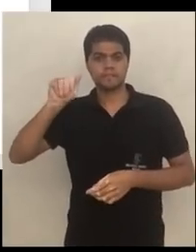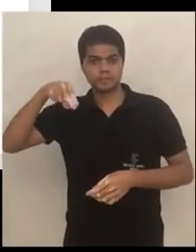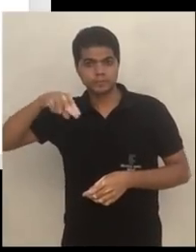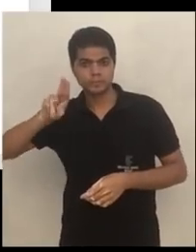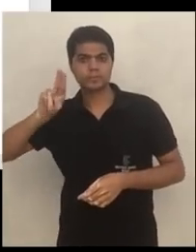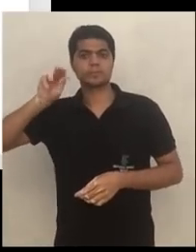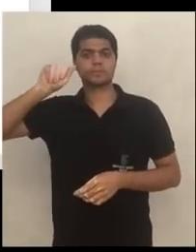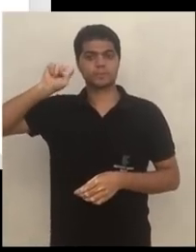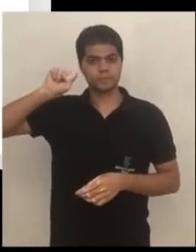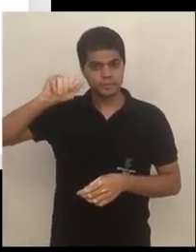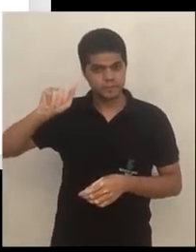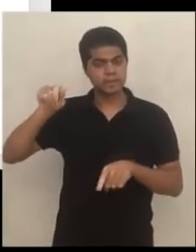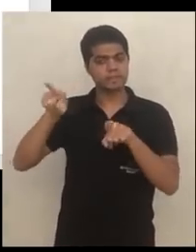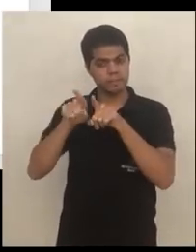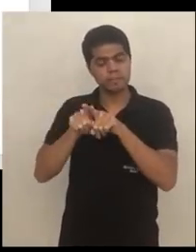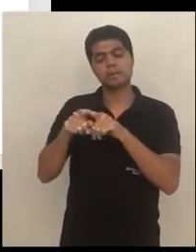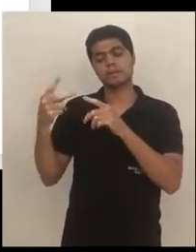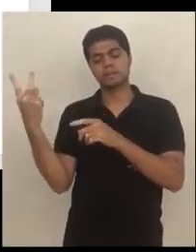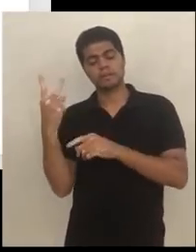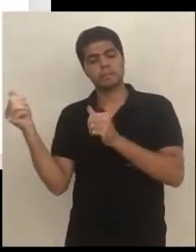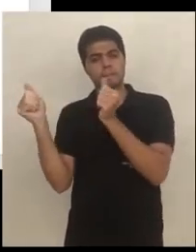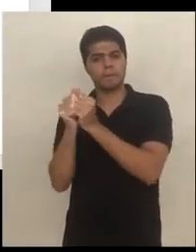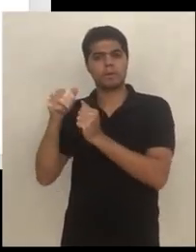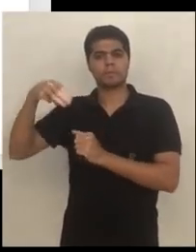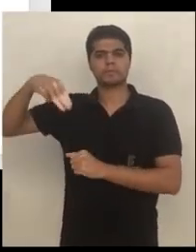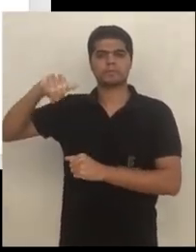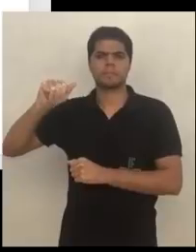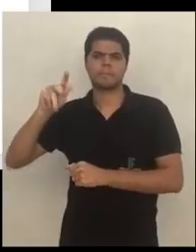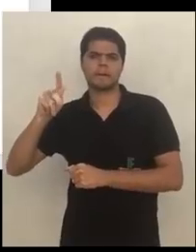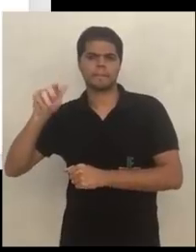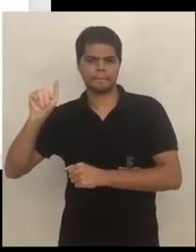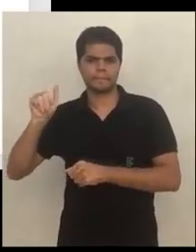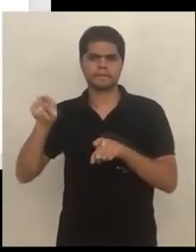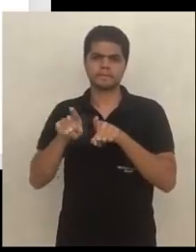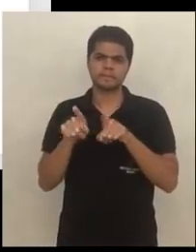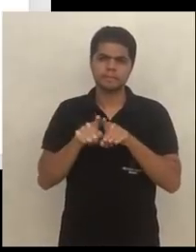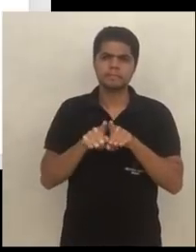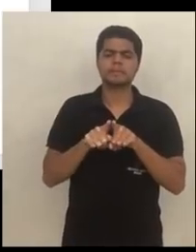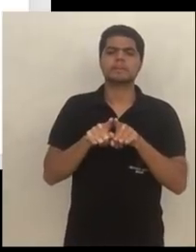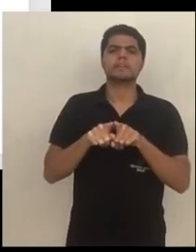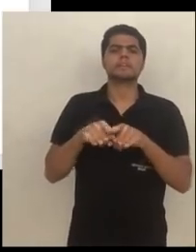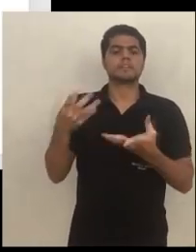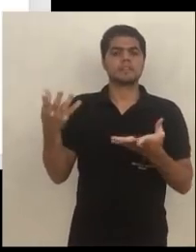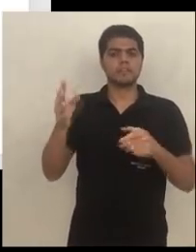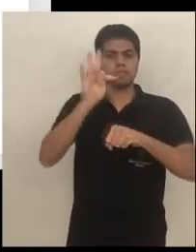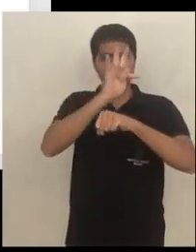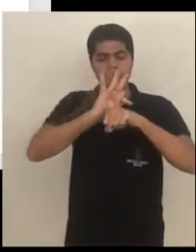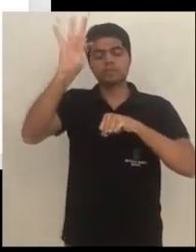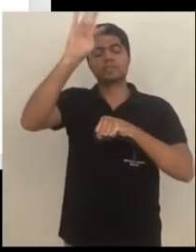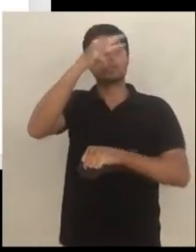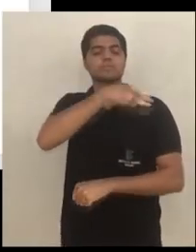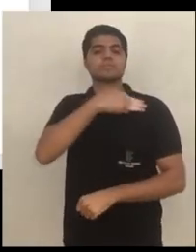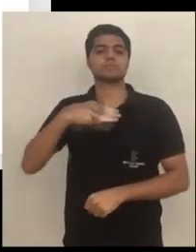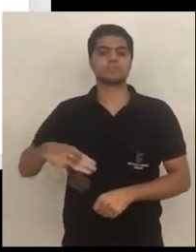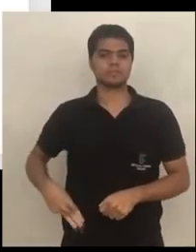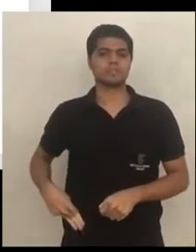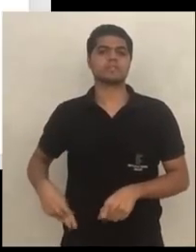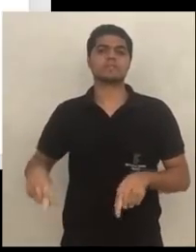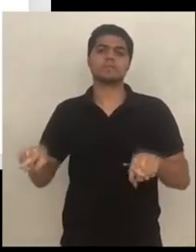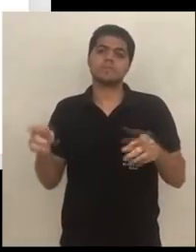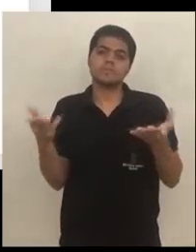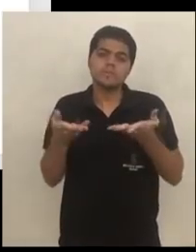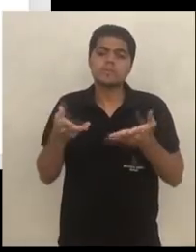ela é coordenadora hoje da Comissão de Produção Orgânica, nível federal do Ministério. E a Sandra, ela